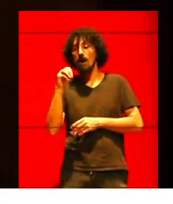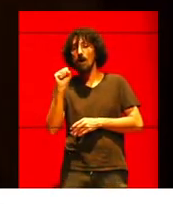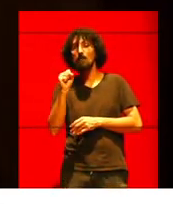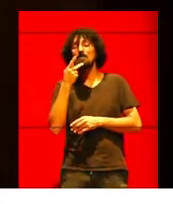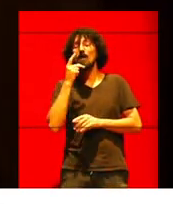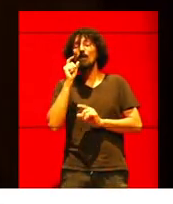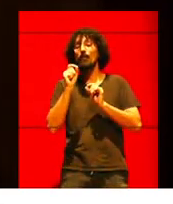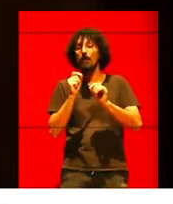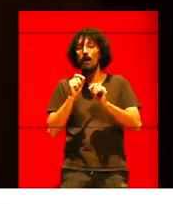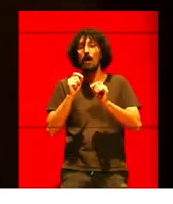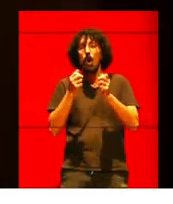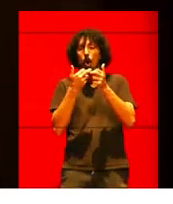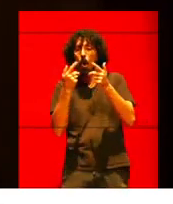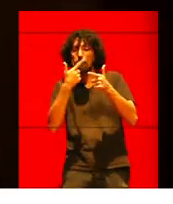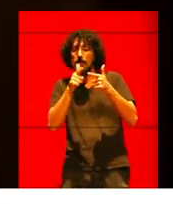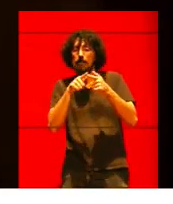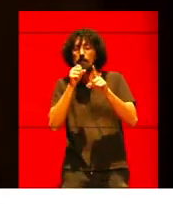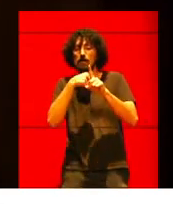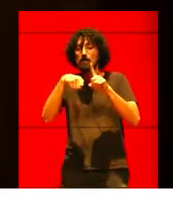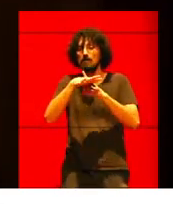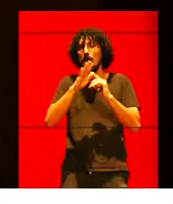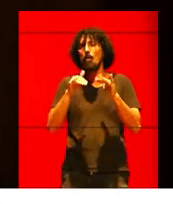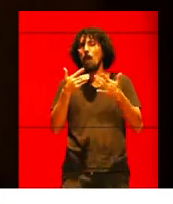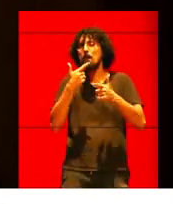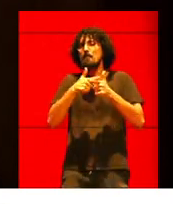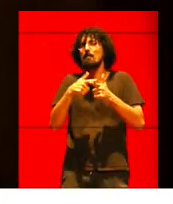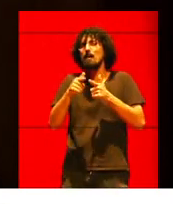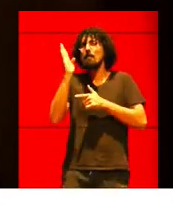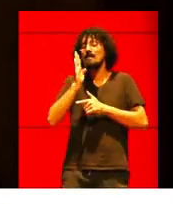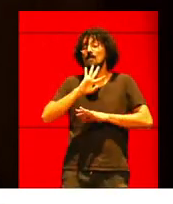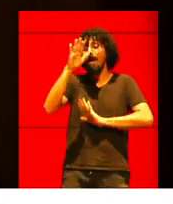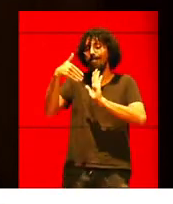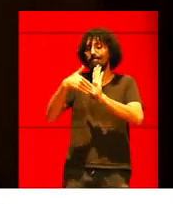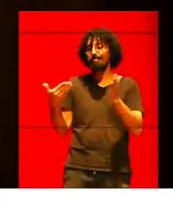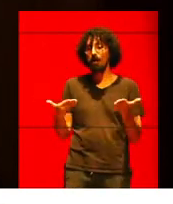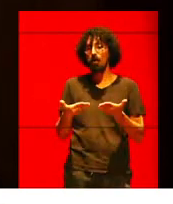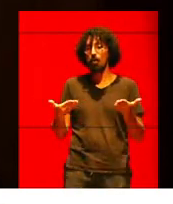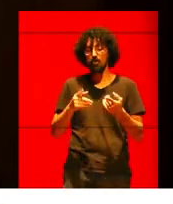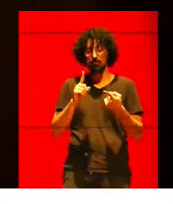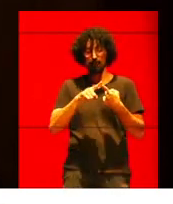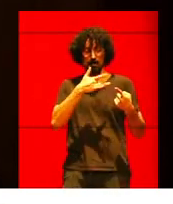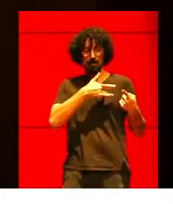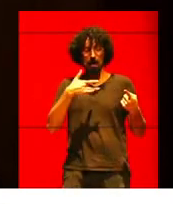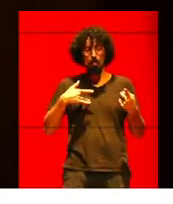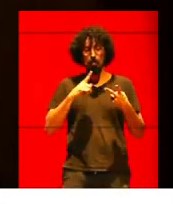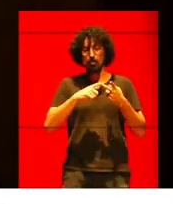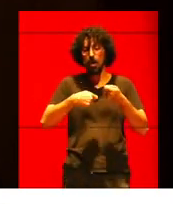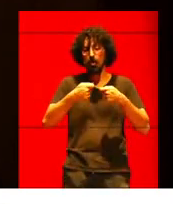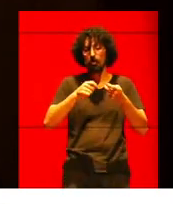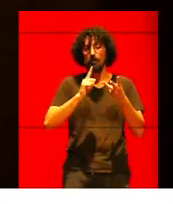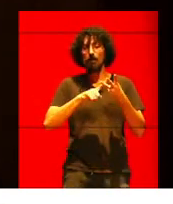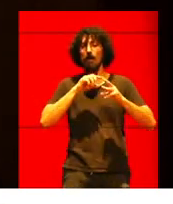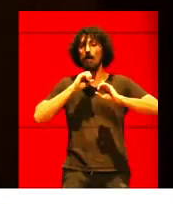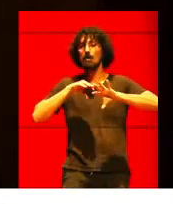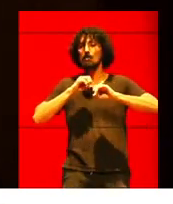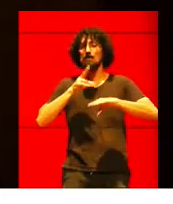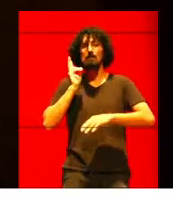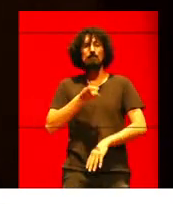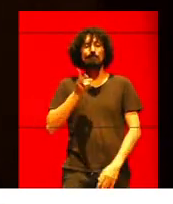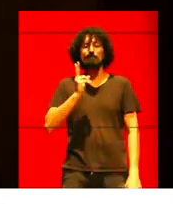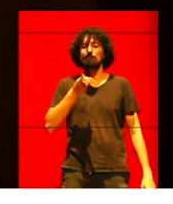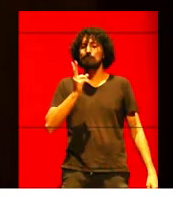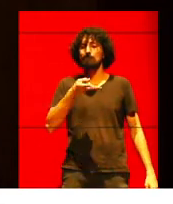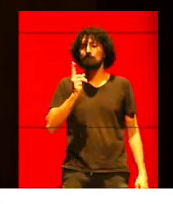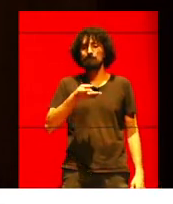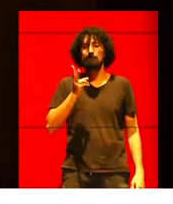sociais. Quais são os problemas que o Brasil enfrenta até hoje? Saúde, economia e educação. Sempre foi